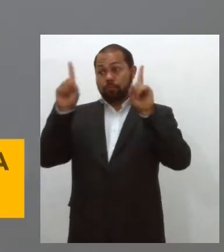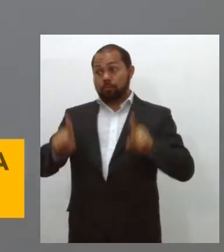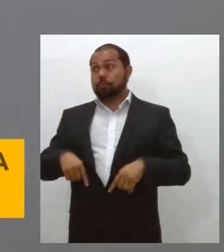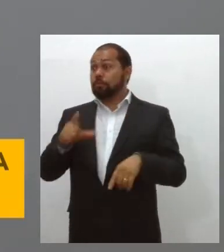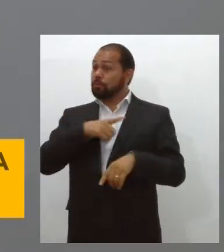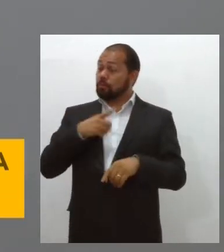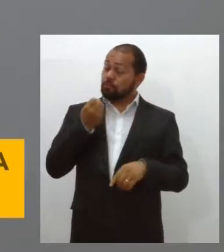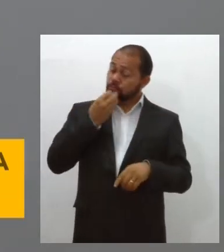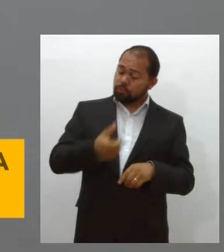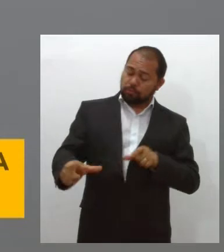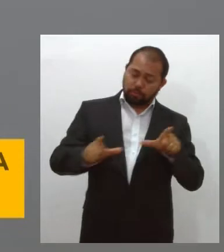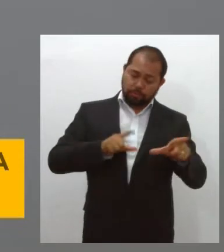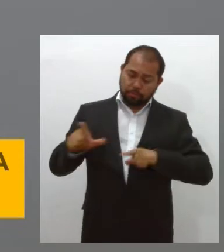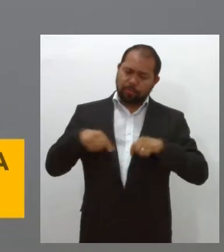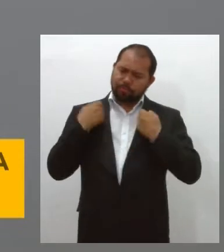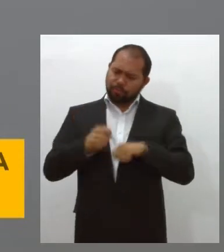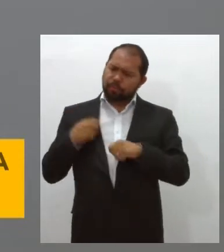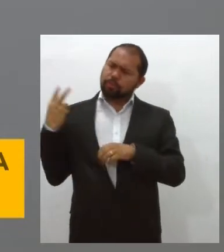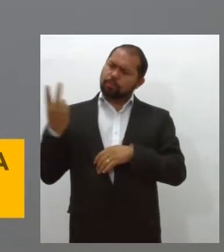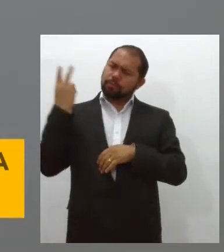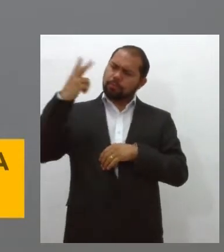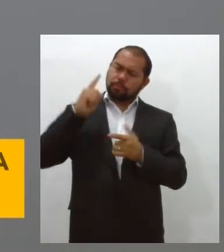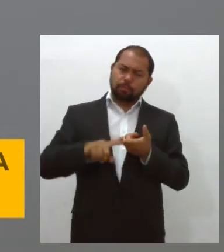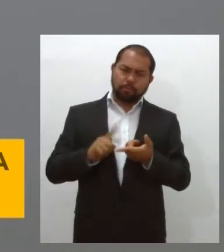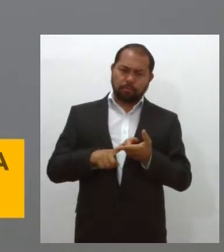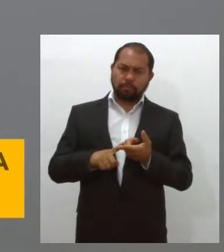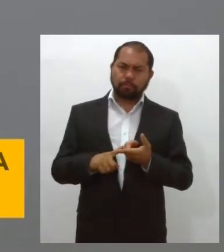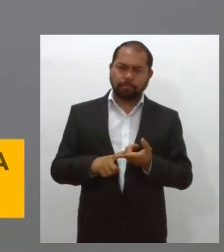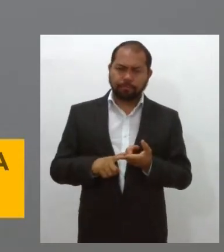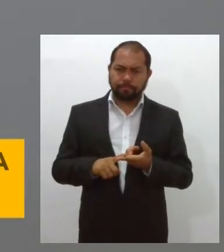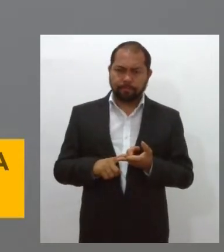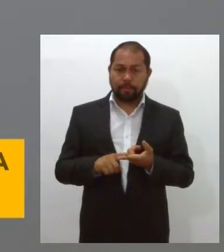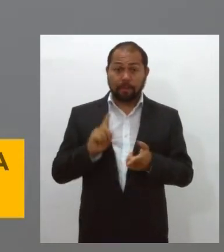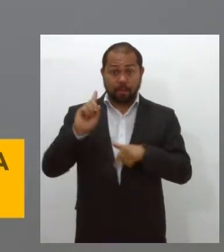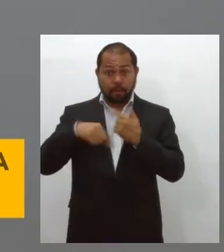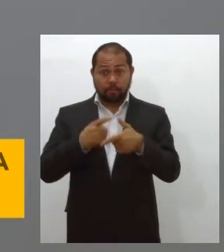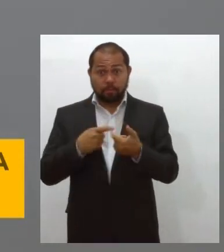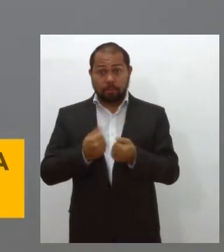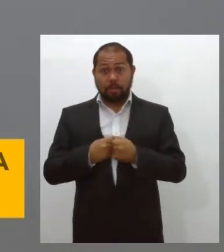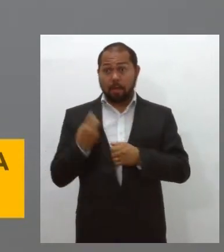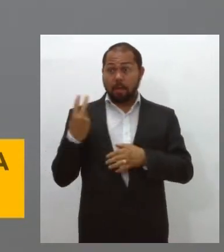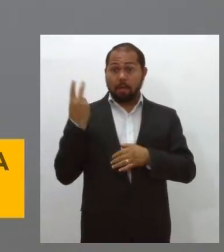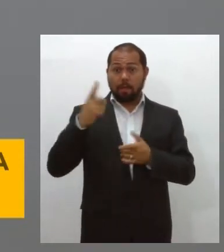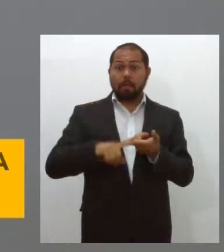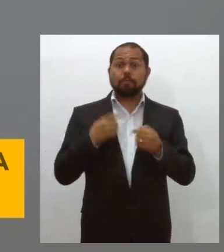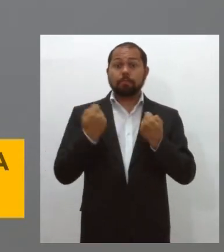trabalho, ele precisa ser primeiramente valorizado, né? E após ser valorizado, ele precisa também